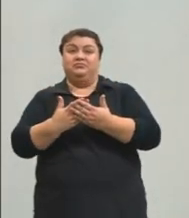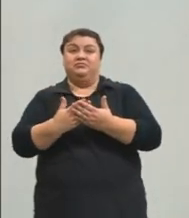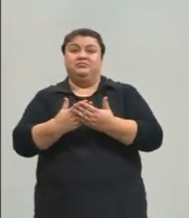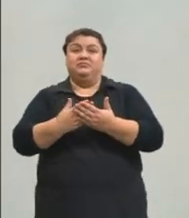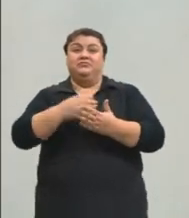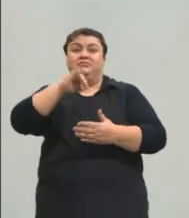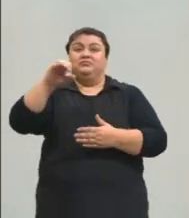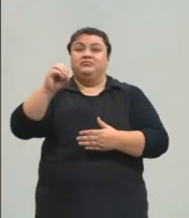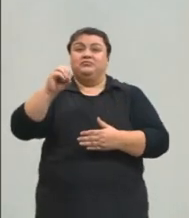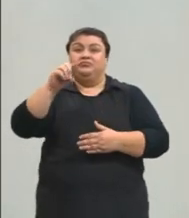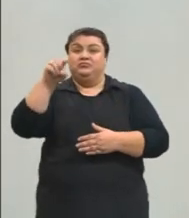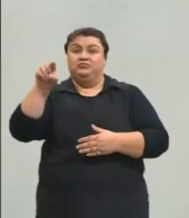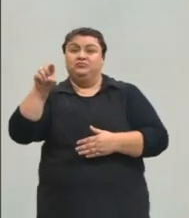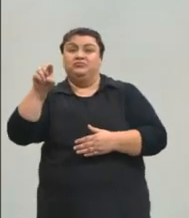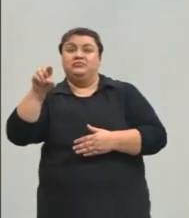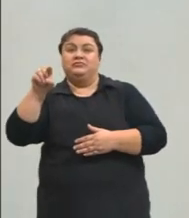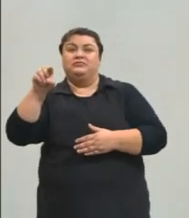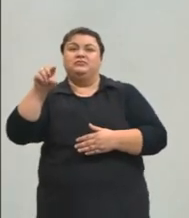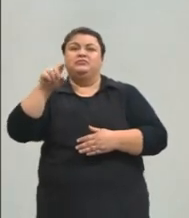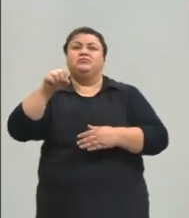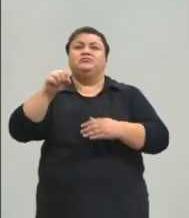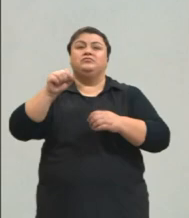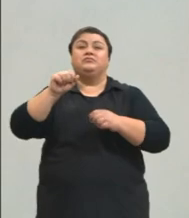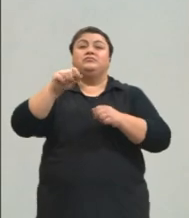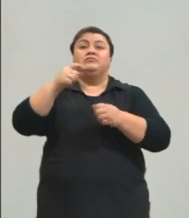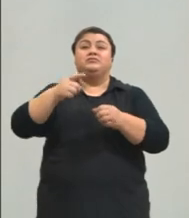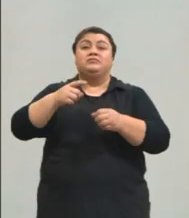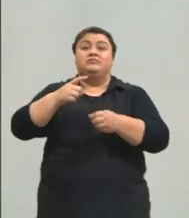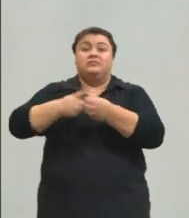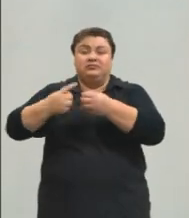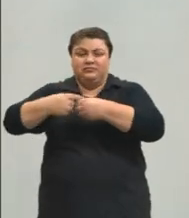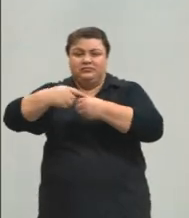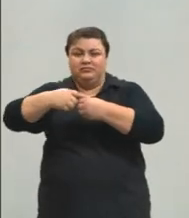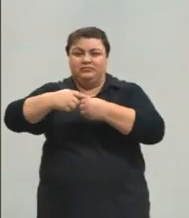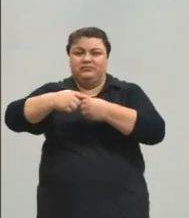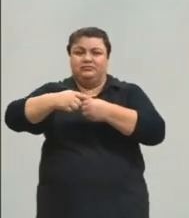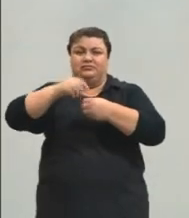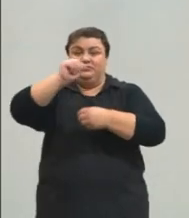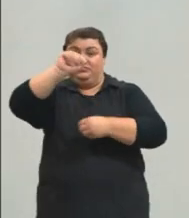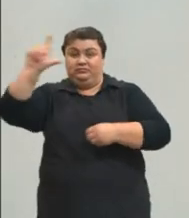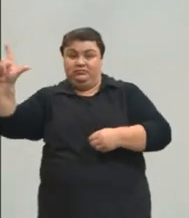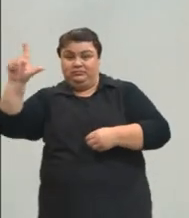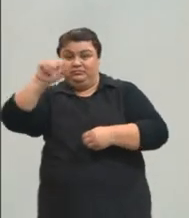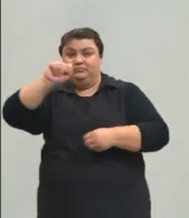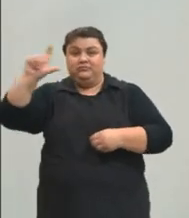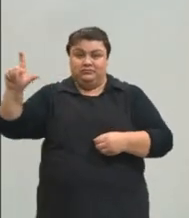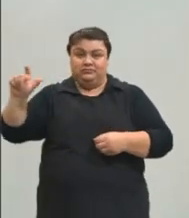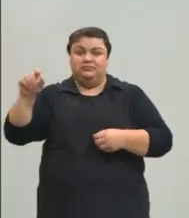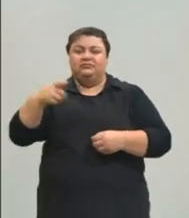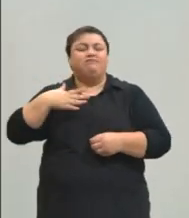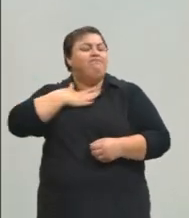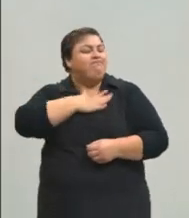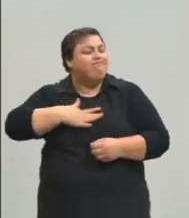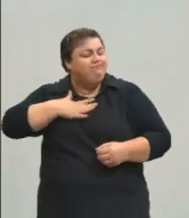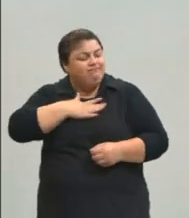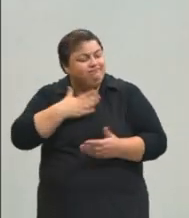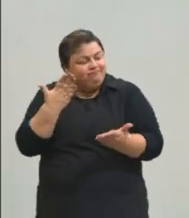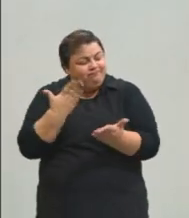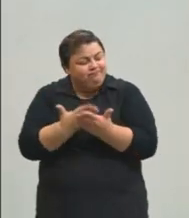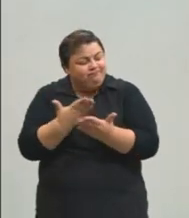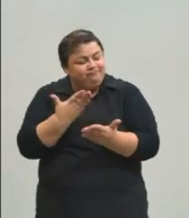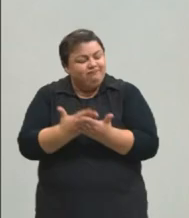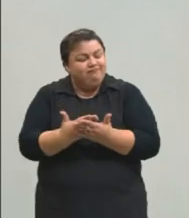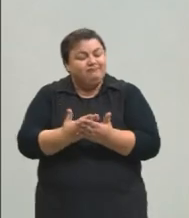Goulart, lá de Alvorada, da 28ª Coordenadoria, e é um prazer estar aqui com vocês na nossa primeira aula